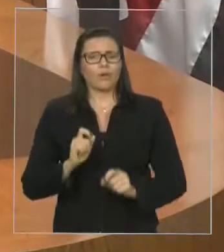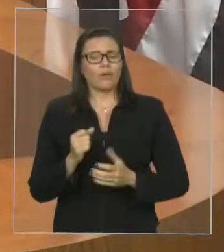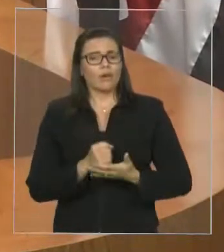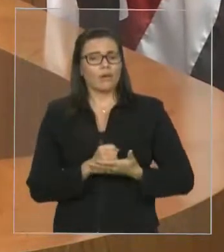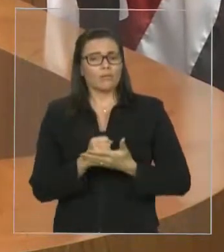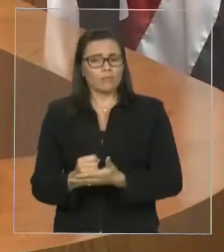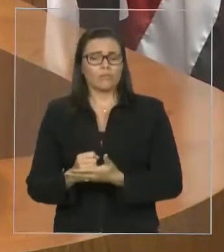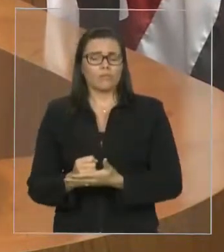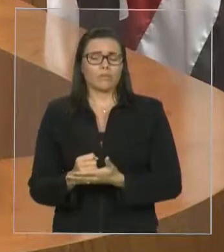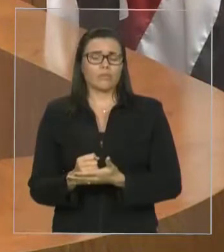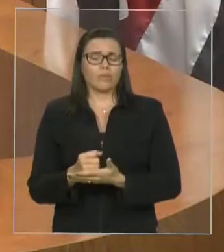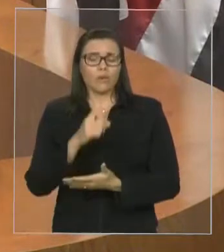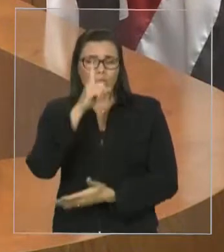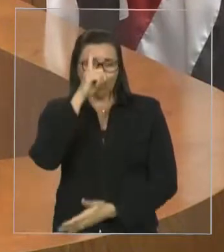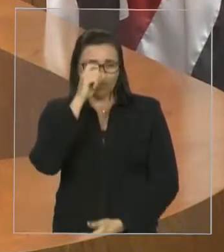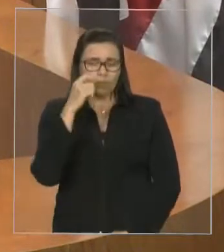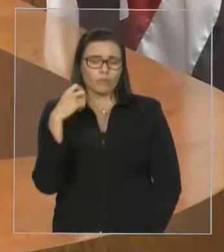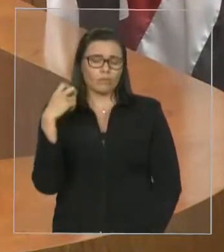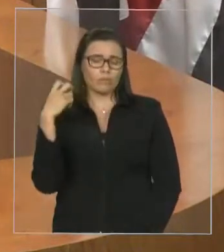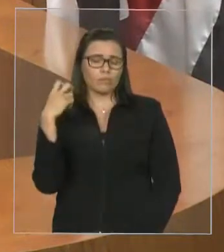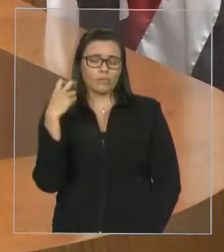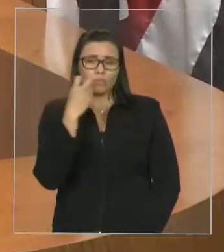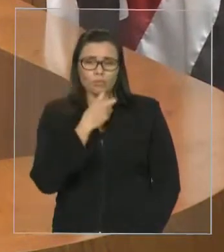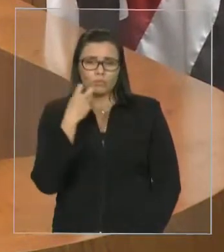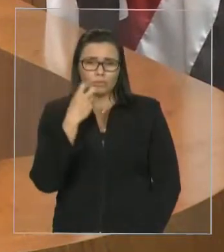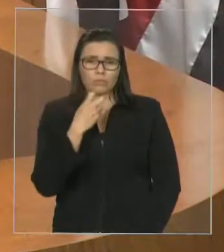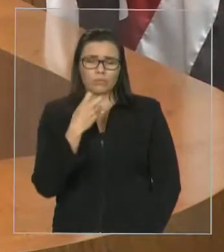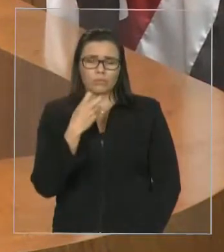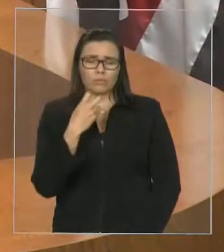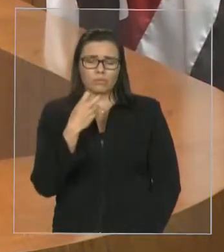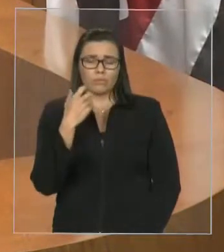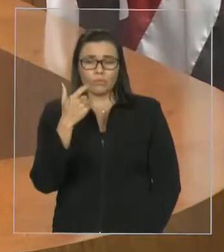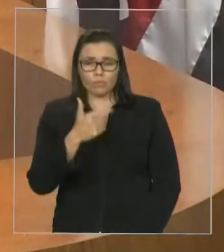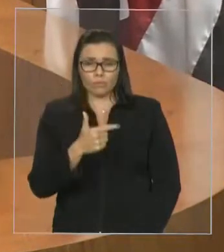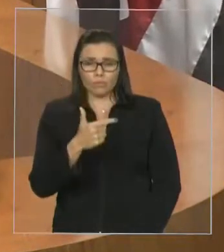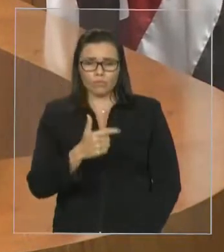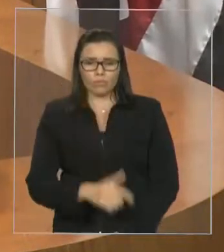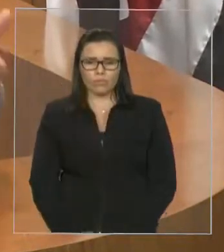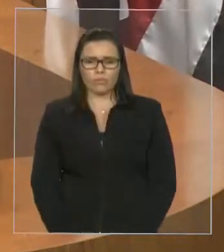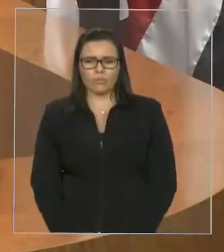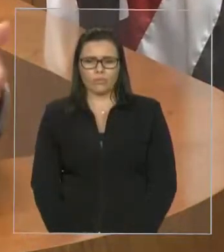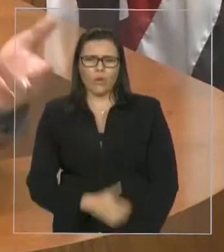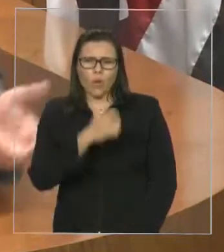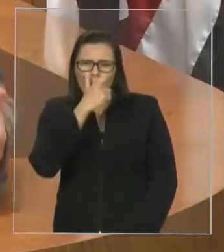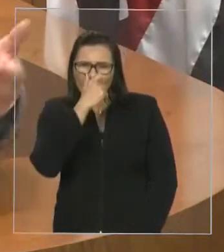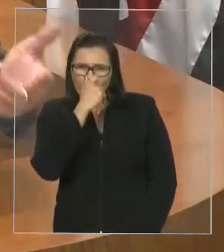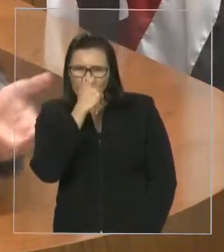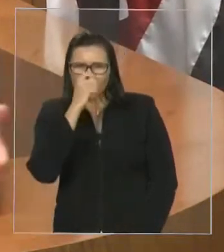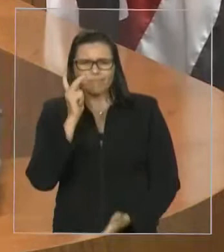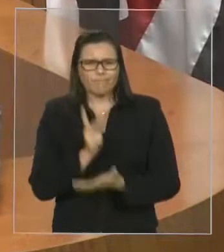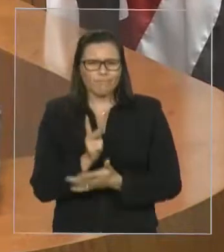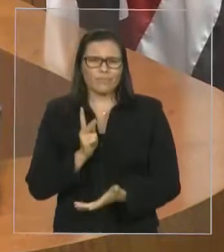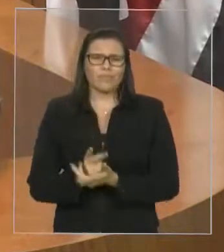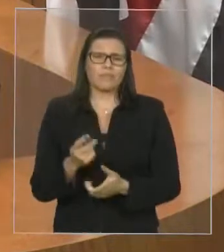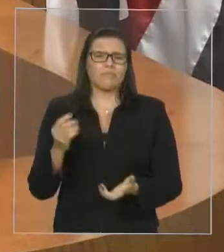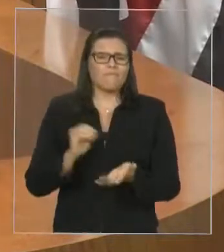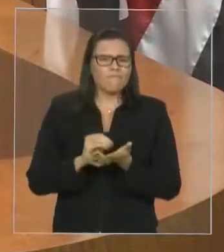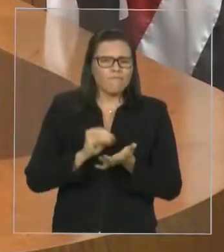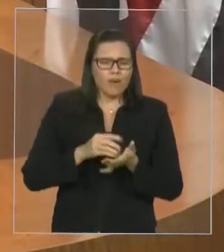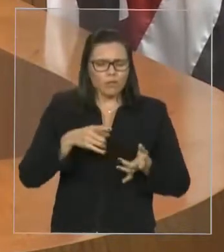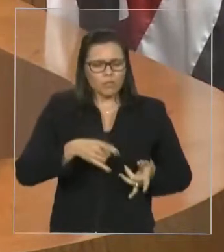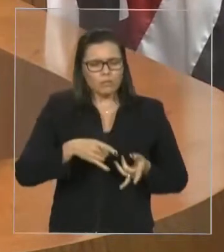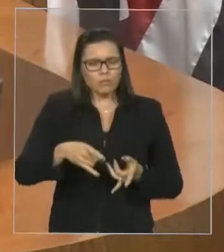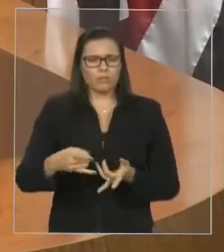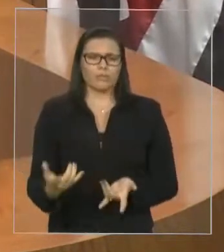vive sobrecarregado ainda por conta de não terem leitos suficientes nos outros hospitais